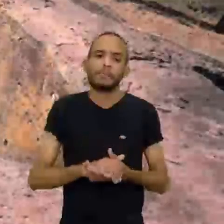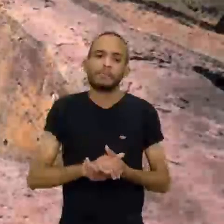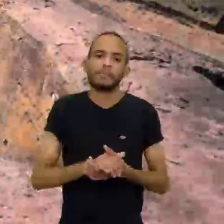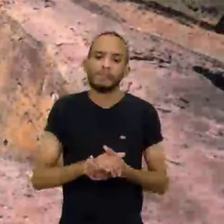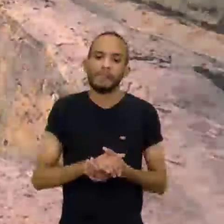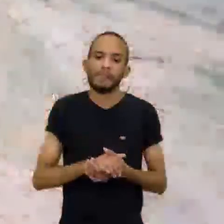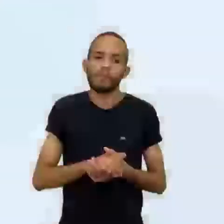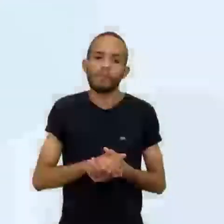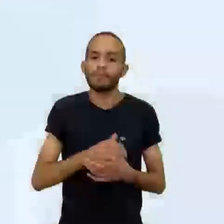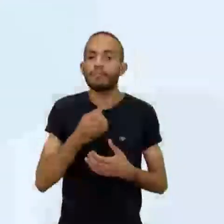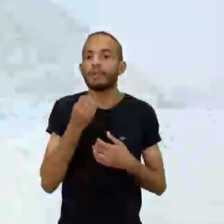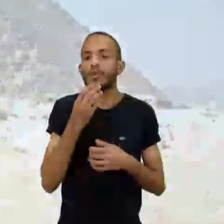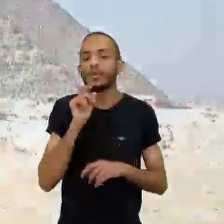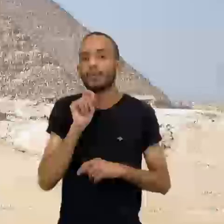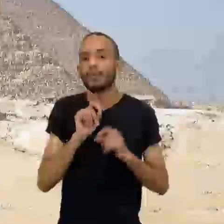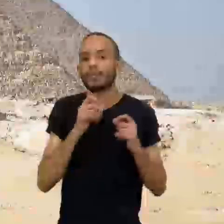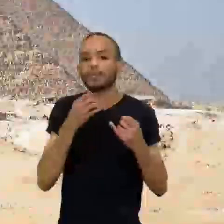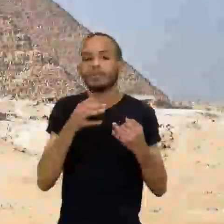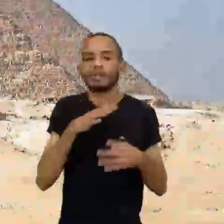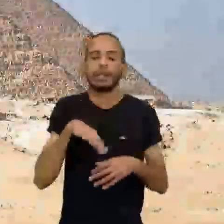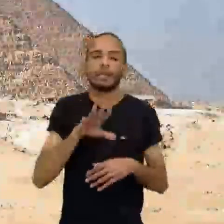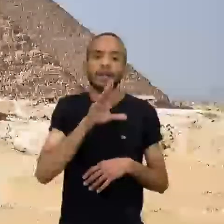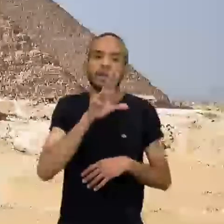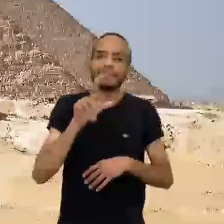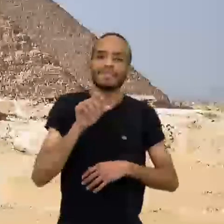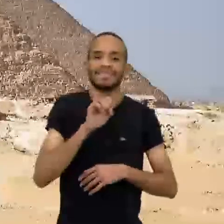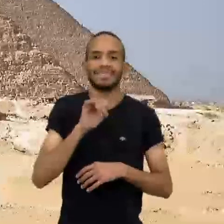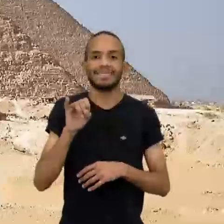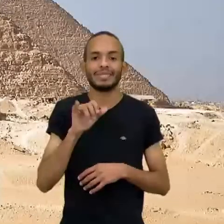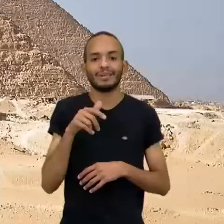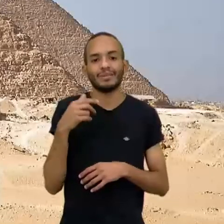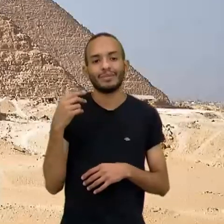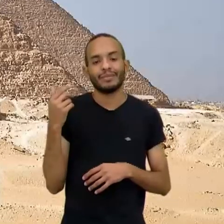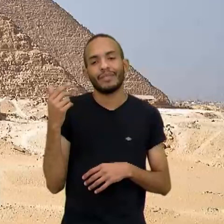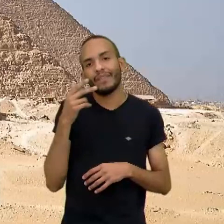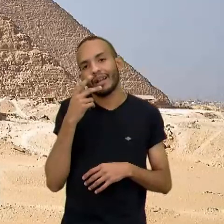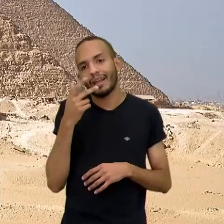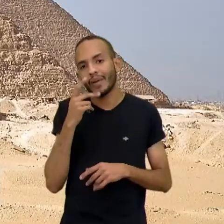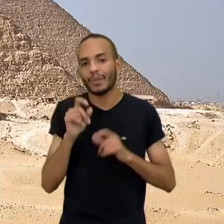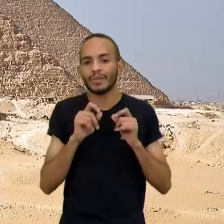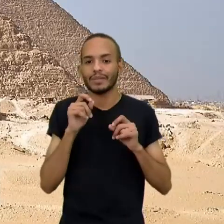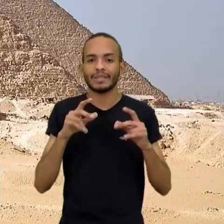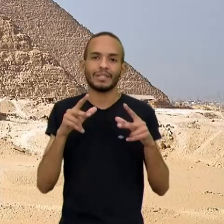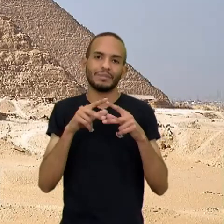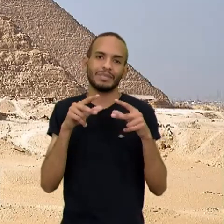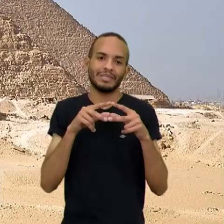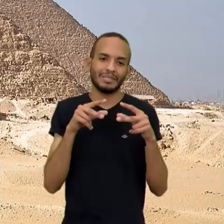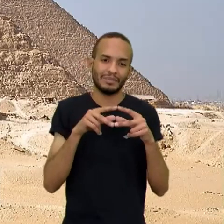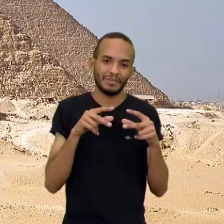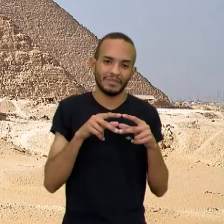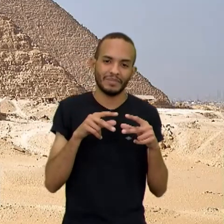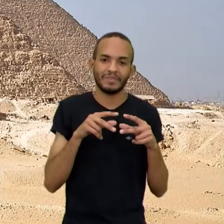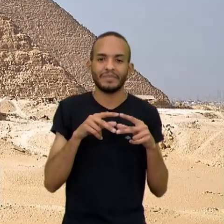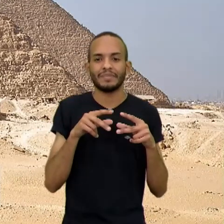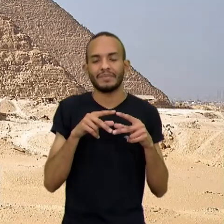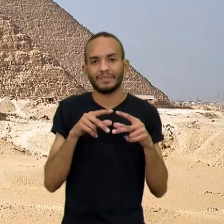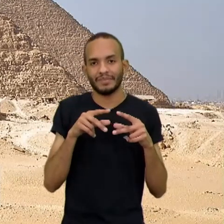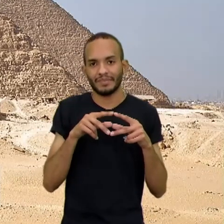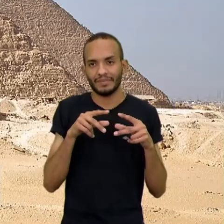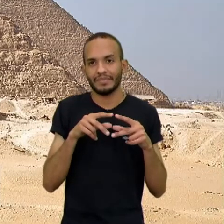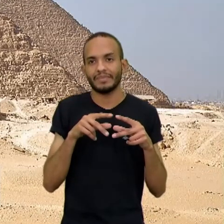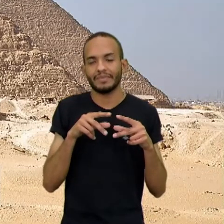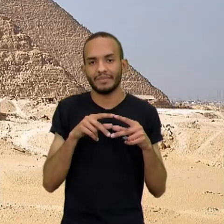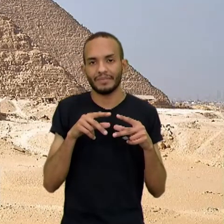Bom, o que falar da África, né? Se a gente não tem como falar da África sem falar das pirâmides, né? E,